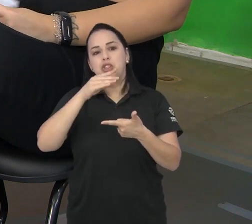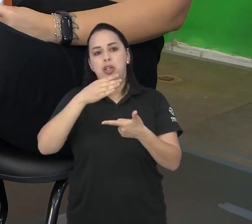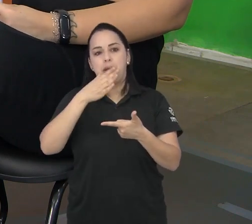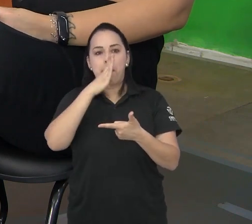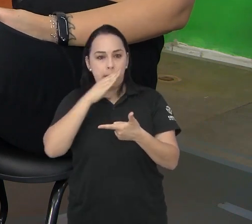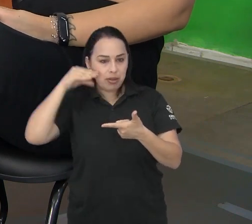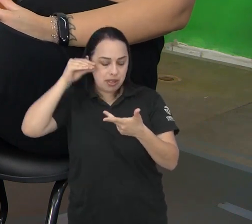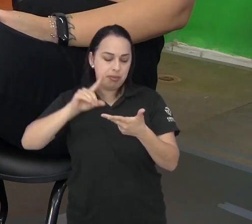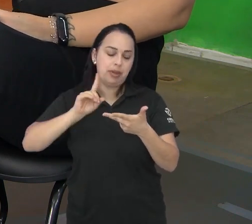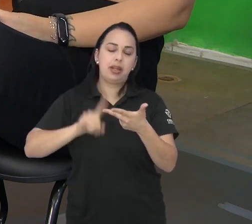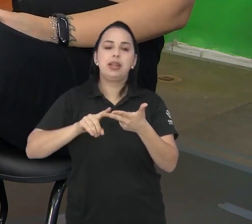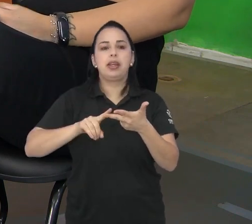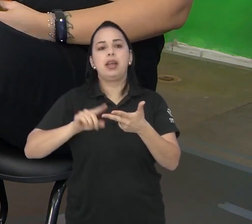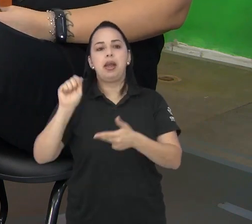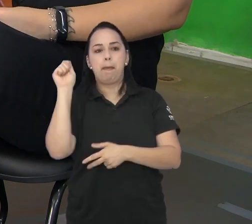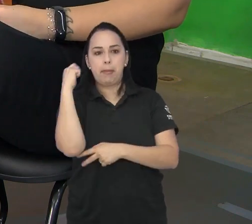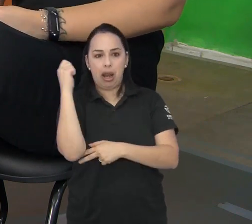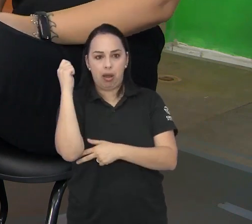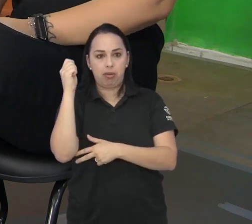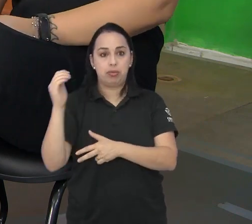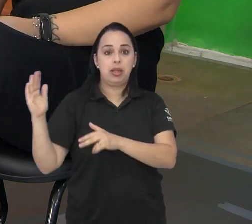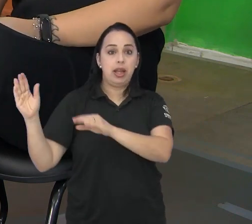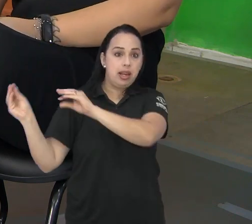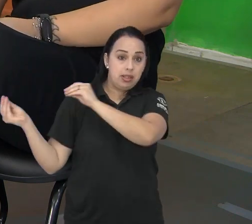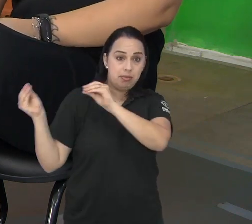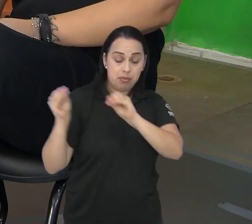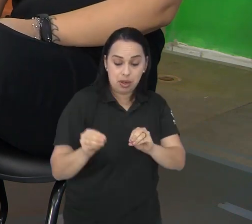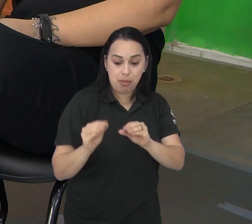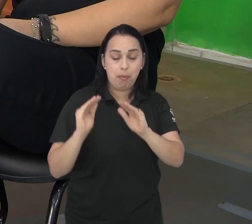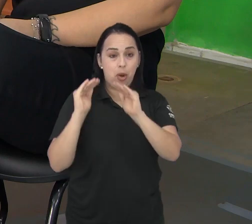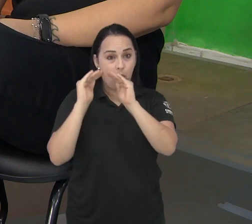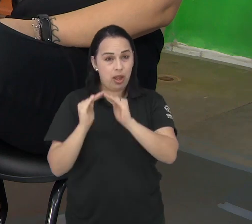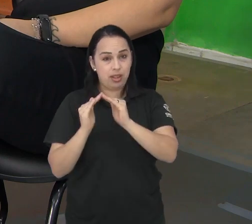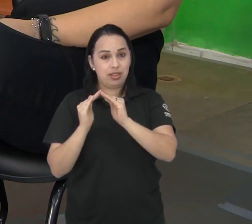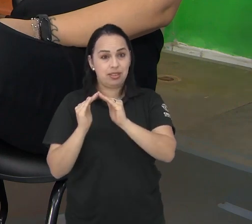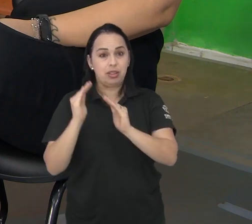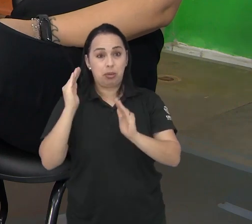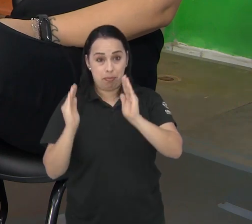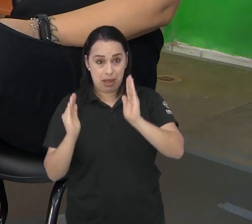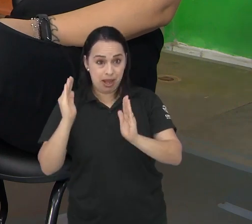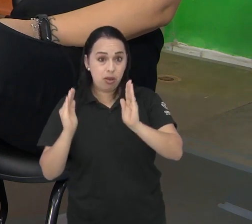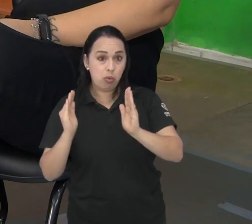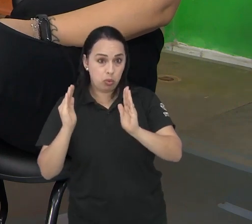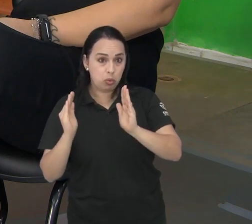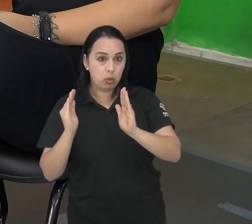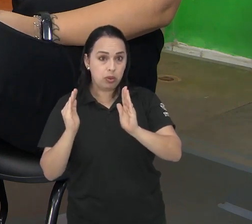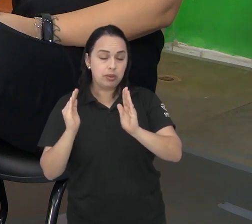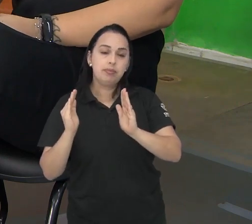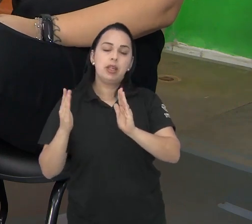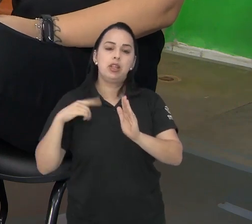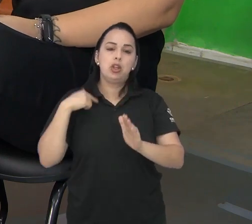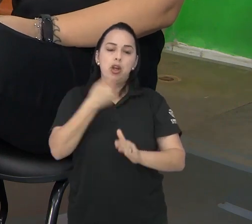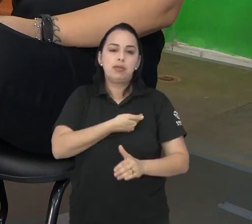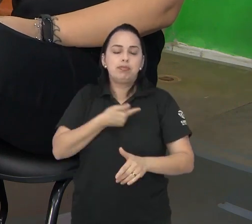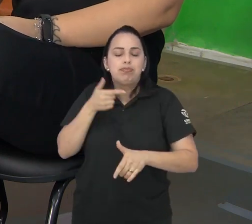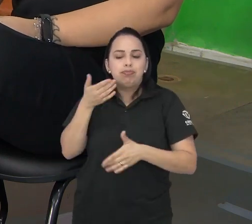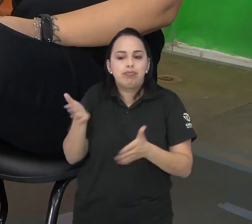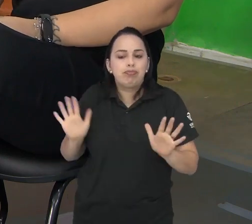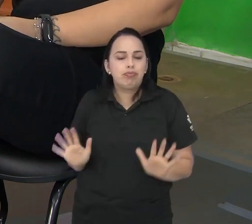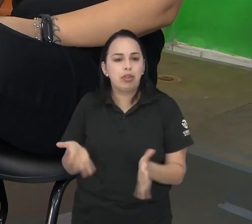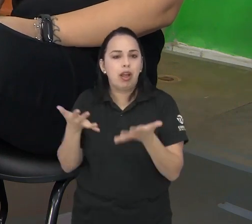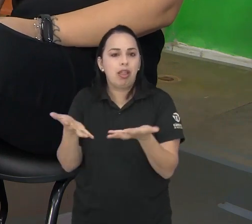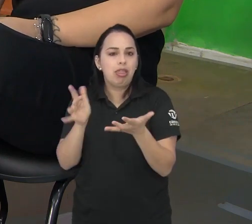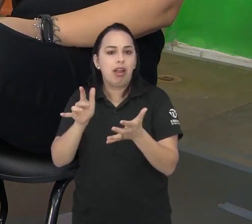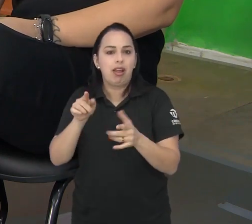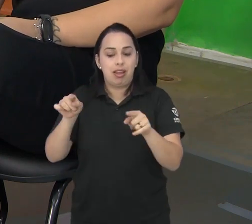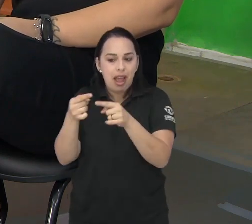de Moçambique. Então eles moraram aqui em São José de 2017 a 2020 e aí a gente fez um trabalho, né, para